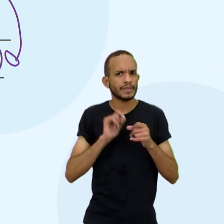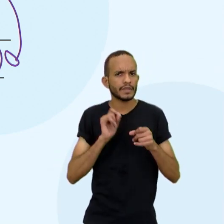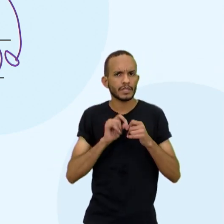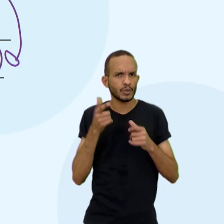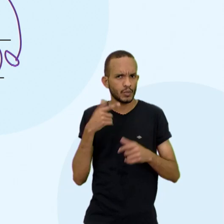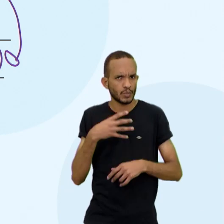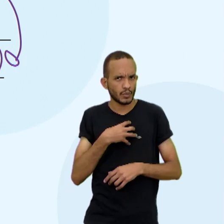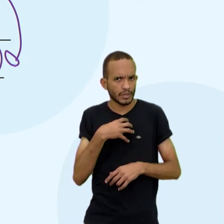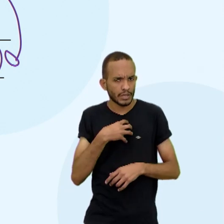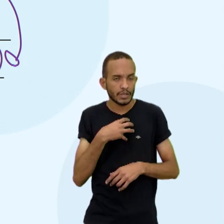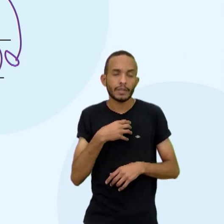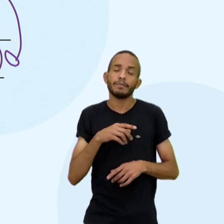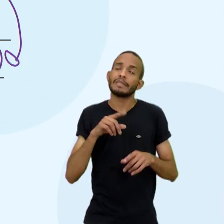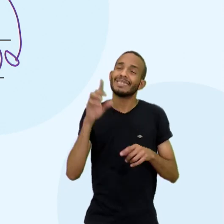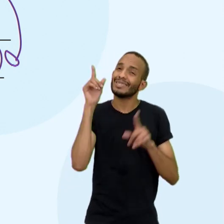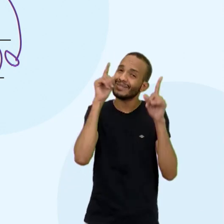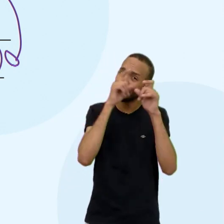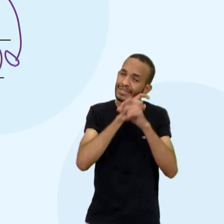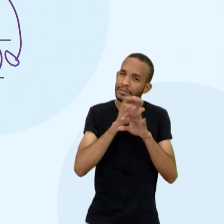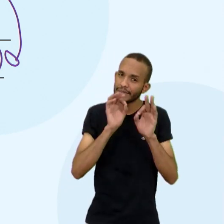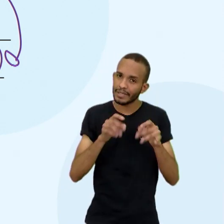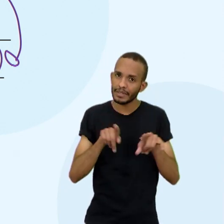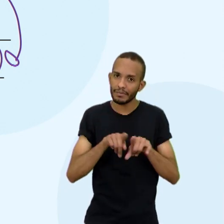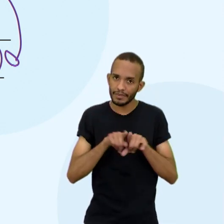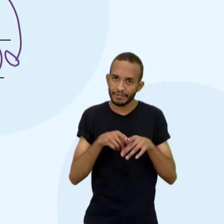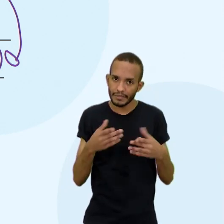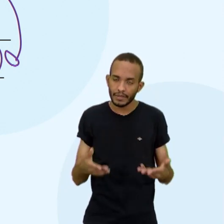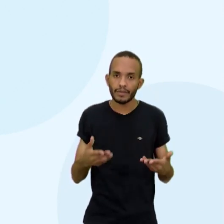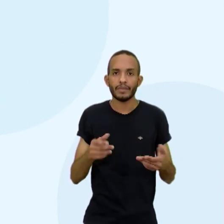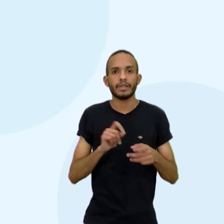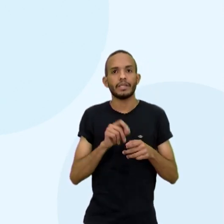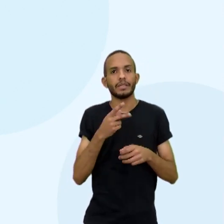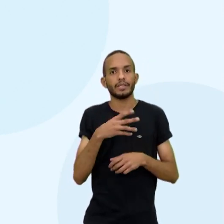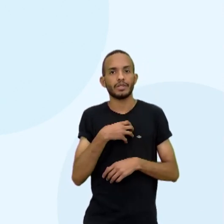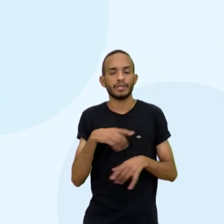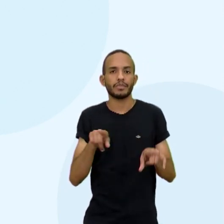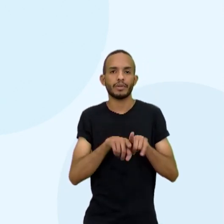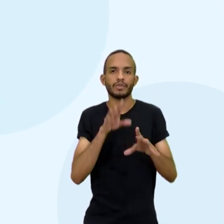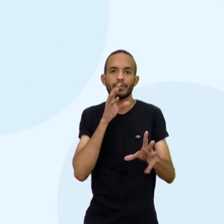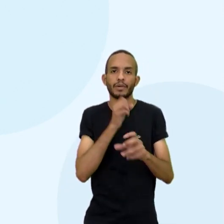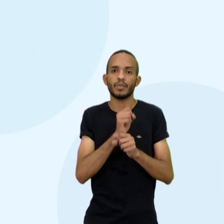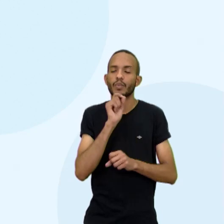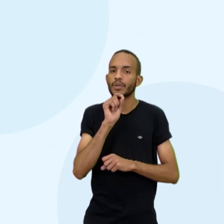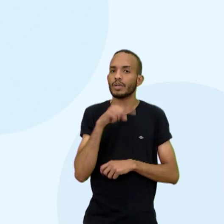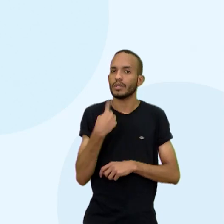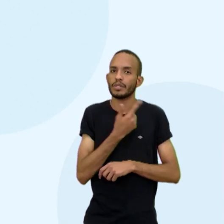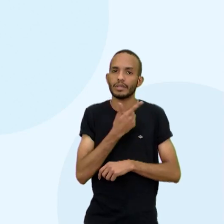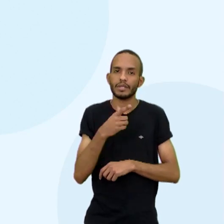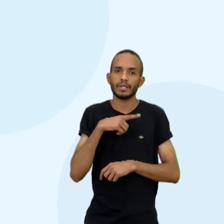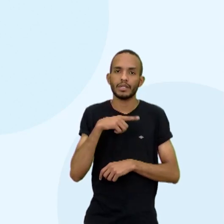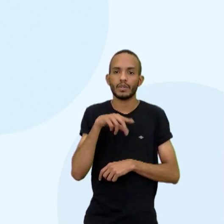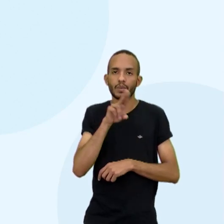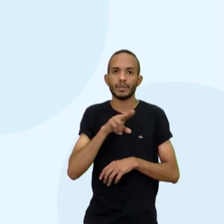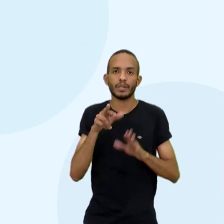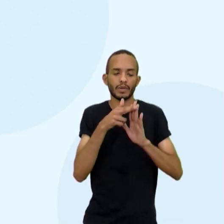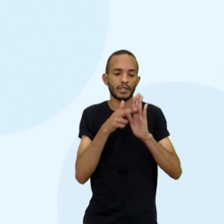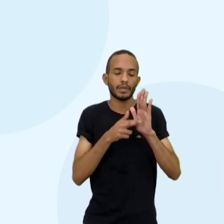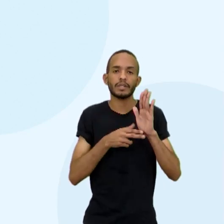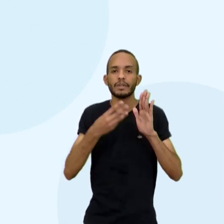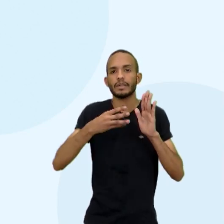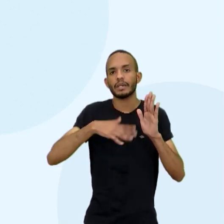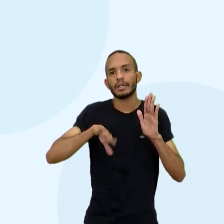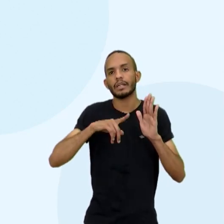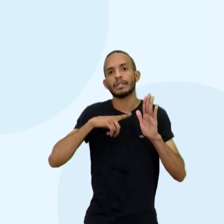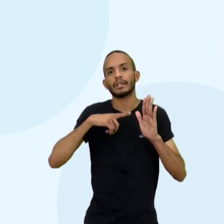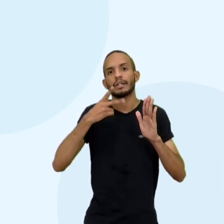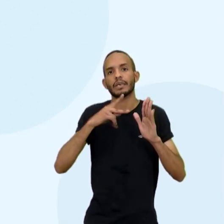de outro jeito? Ficaria muito mais difícil, tá certo? Vamos fazer assim, então. Calculando isso daí, o que a gente tem, ó? Usando a regra de 3 mesmo. Eu fiz